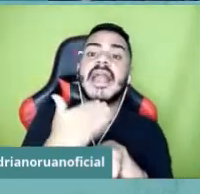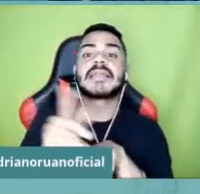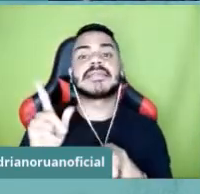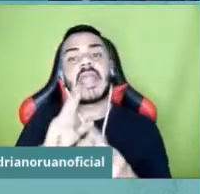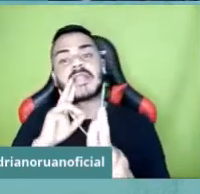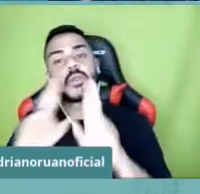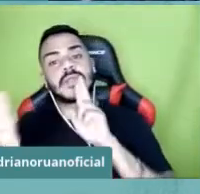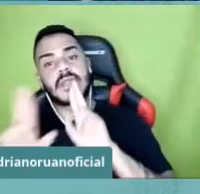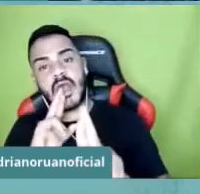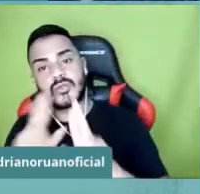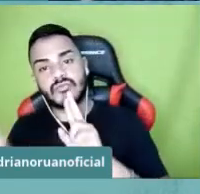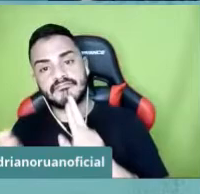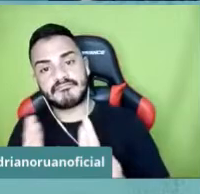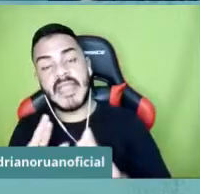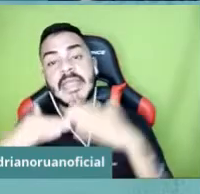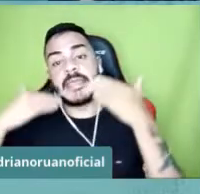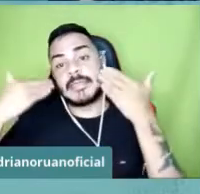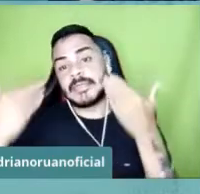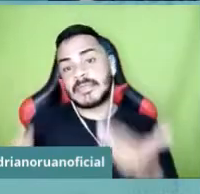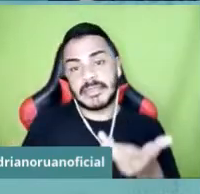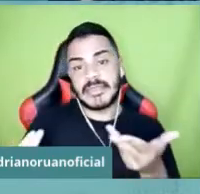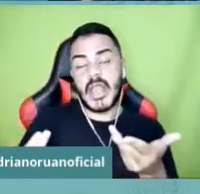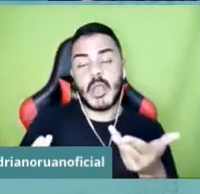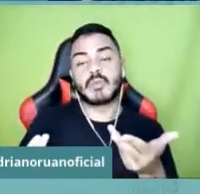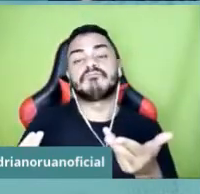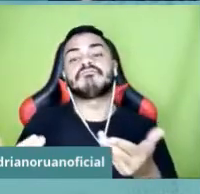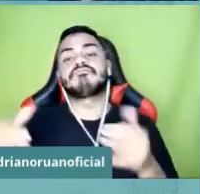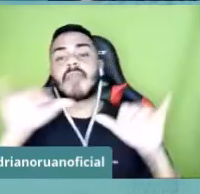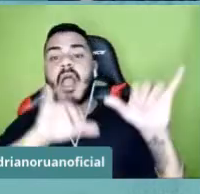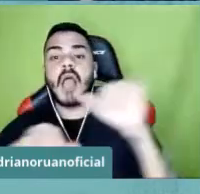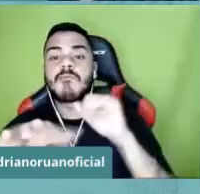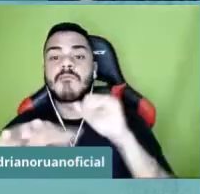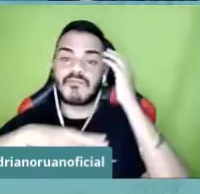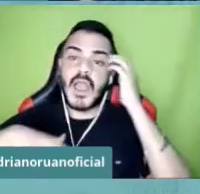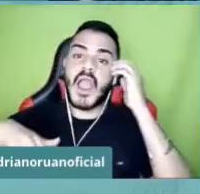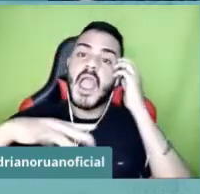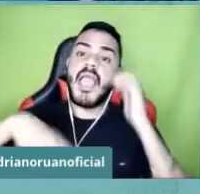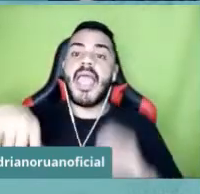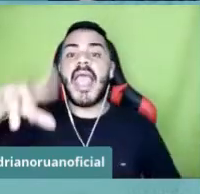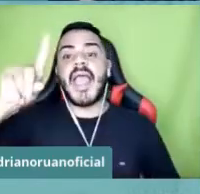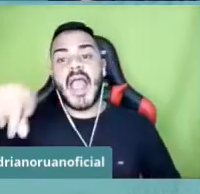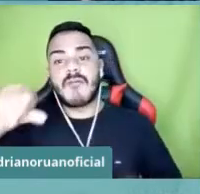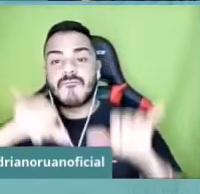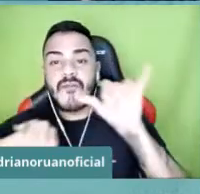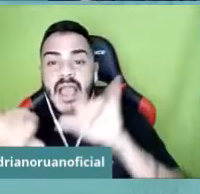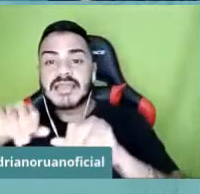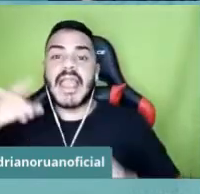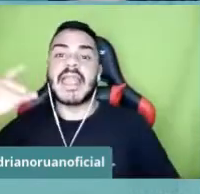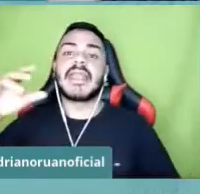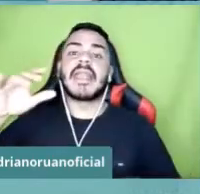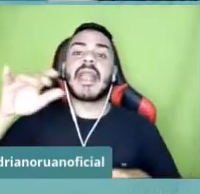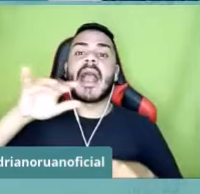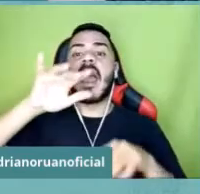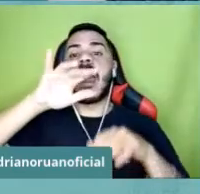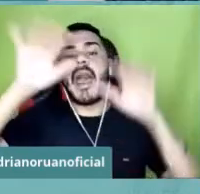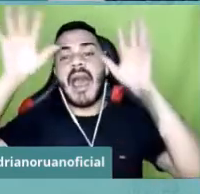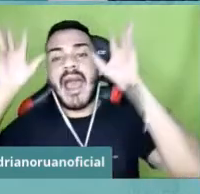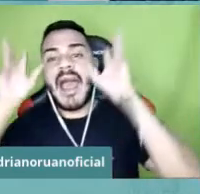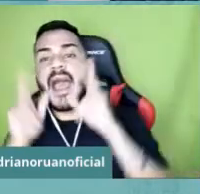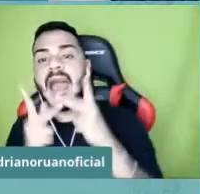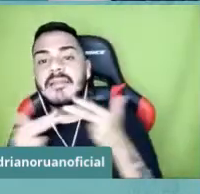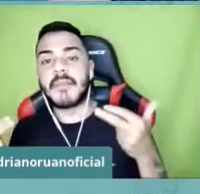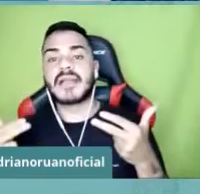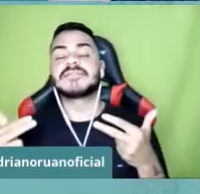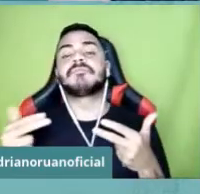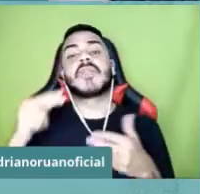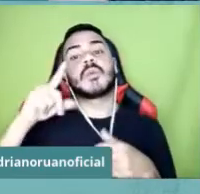benéfico. Então, nessa fase pré-clínica, são fases de estudos em animais. Obrigatoriamente, a